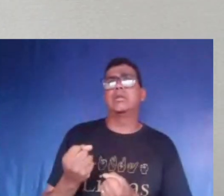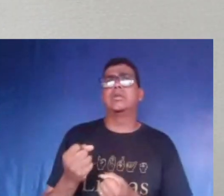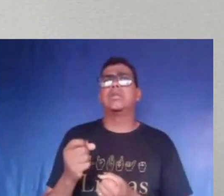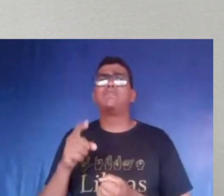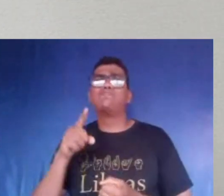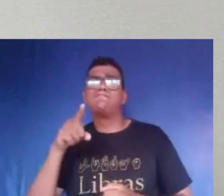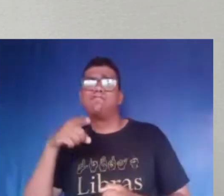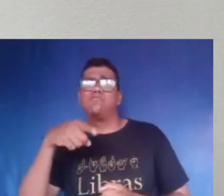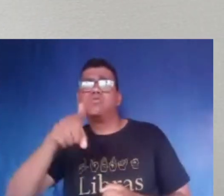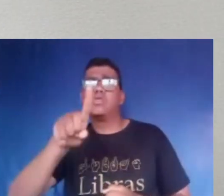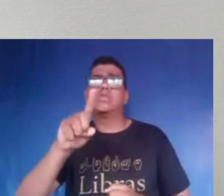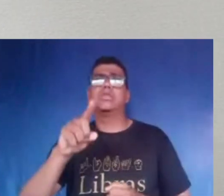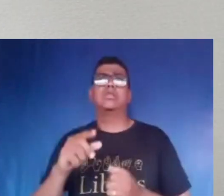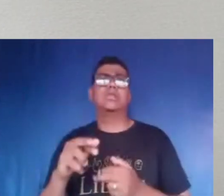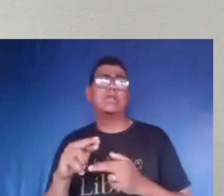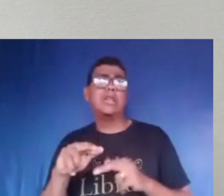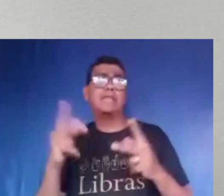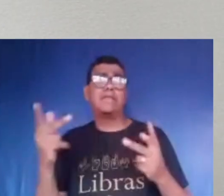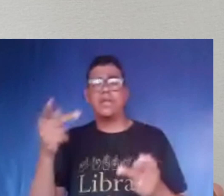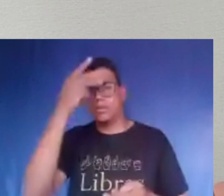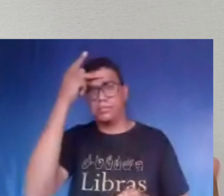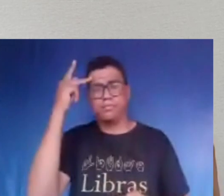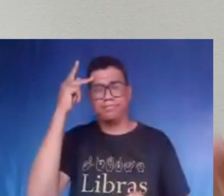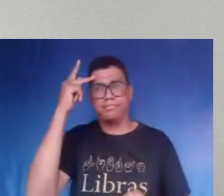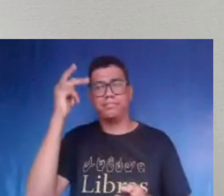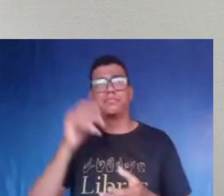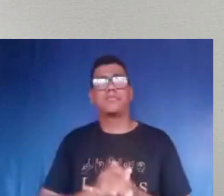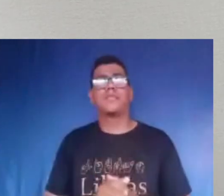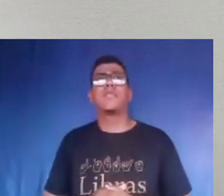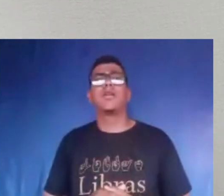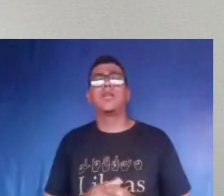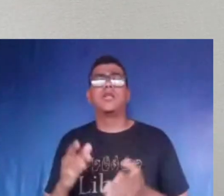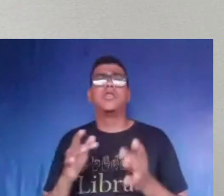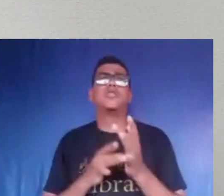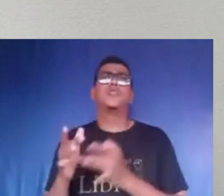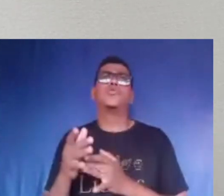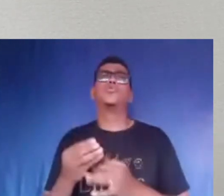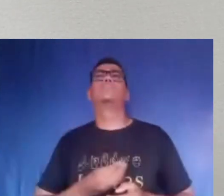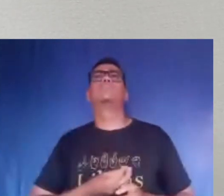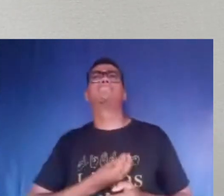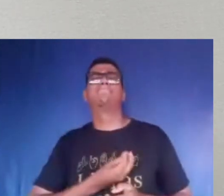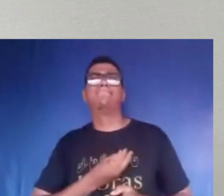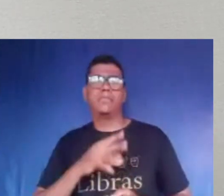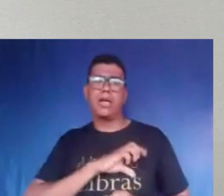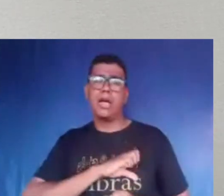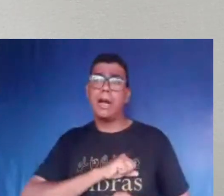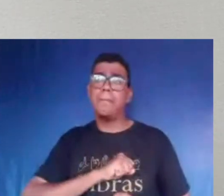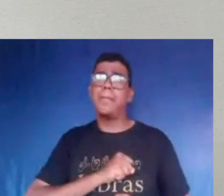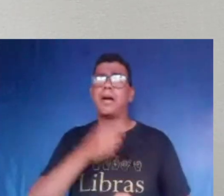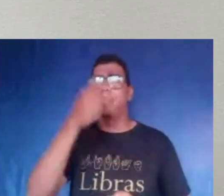trazer palavras de cura, de fazer e viver tudo que ele viveu para demonstrar o amor de Deus naquele seu